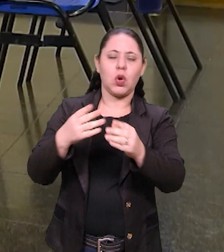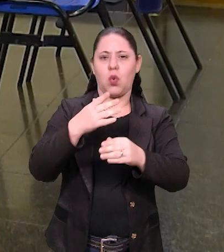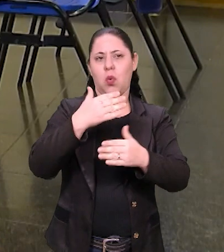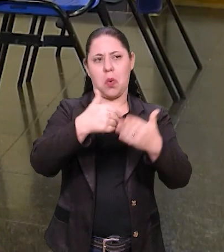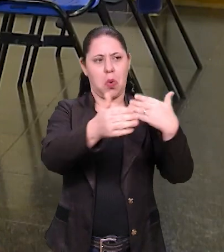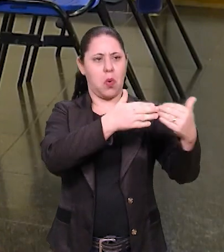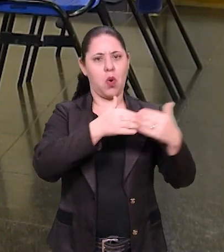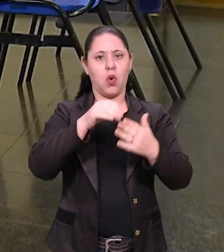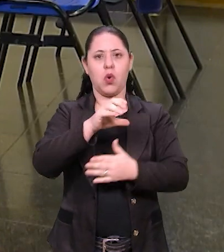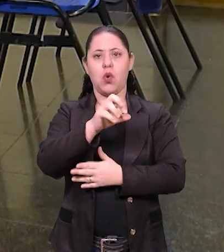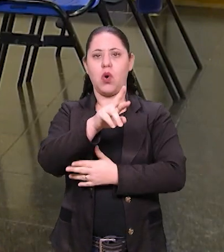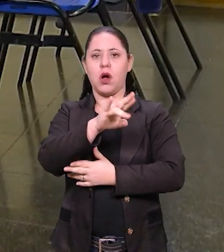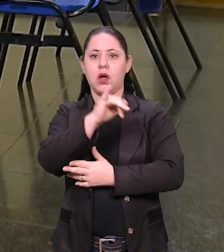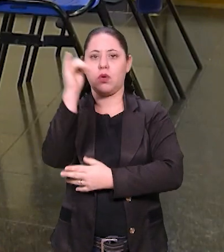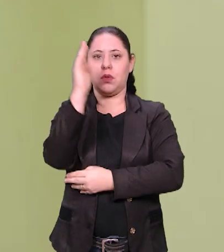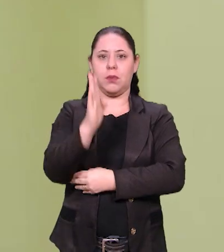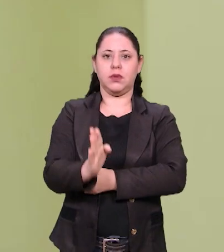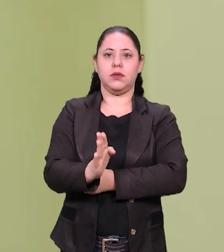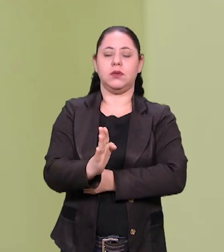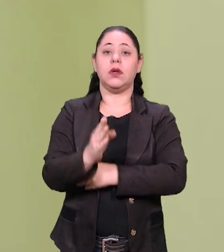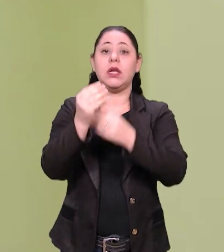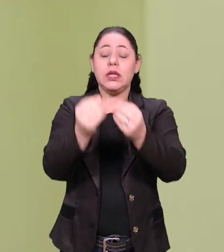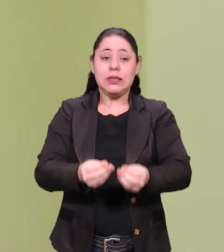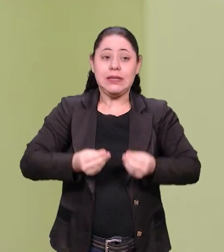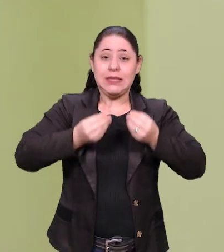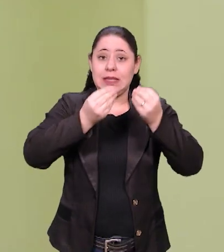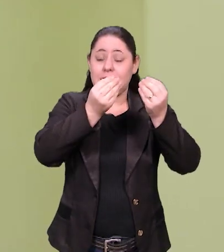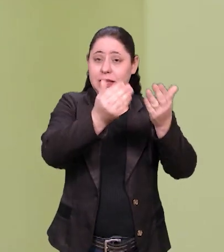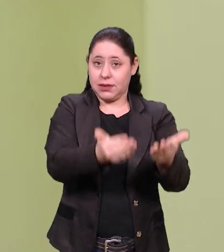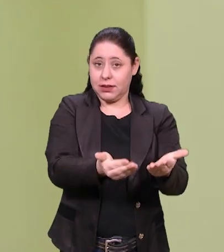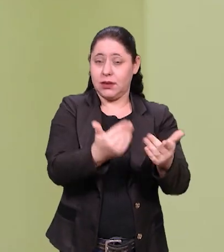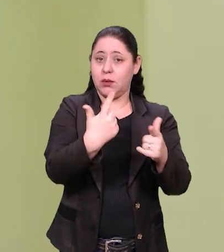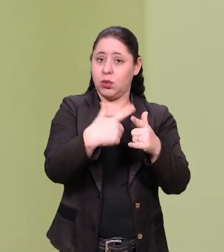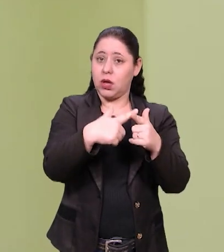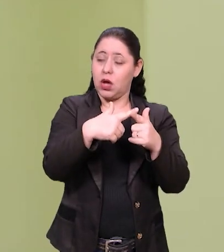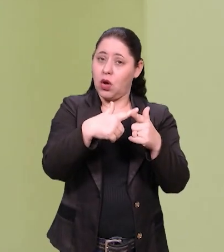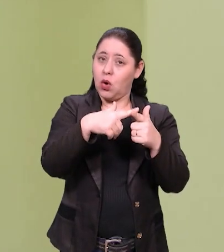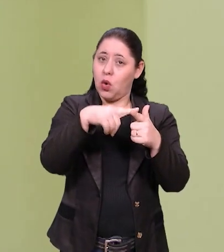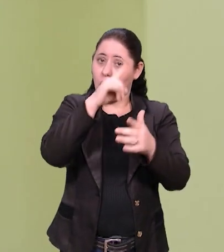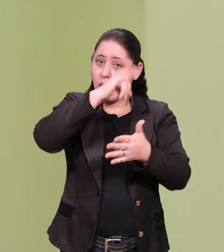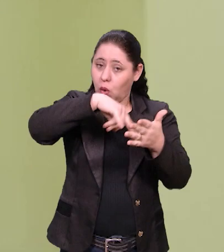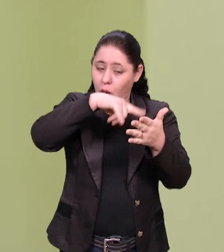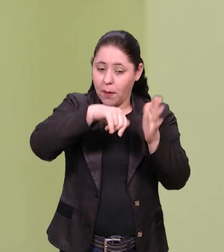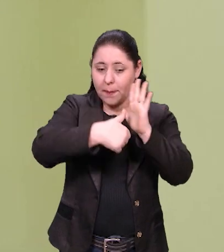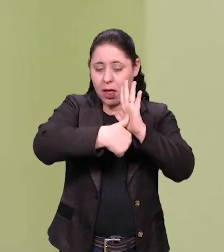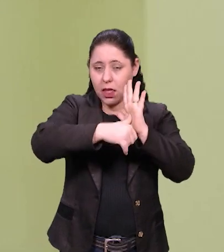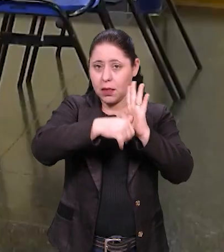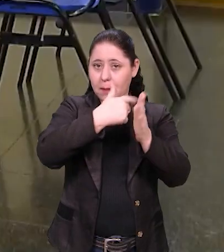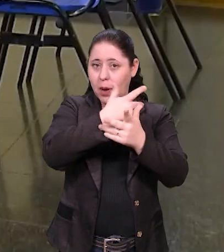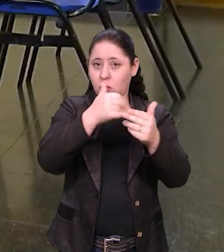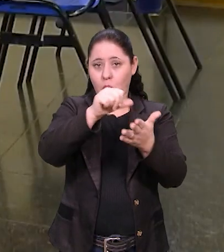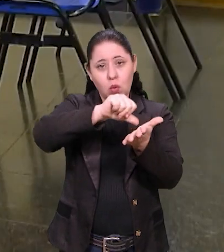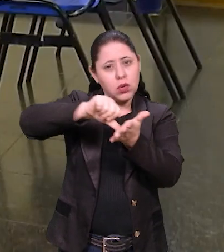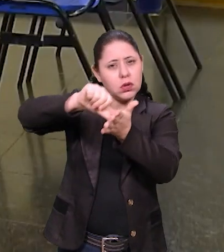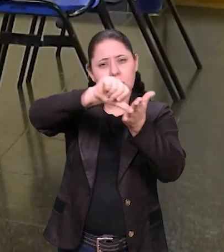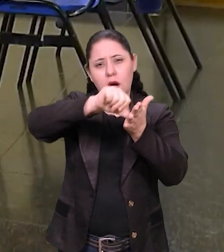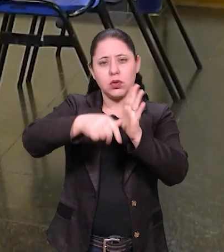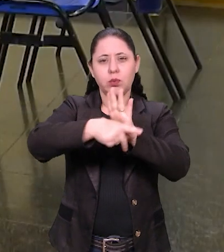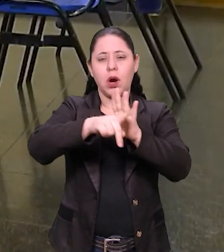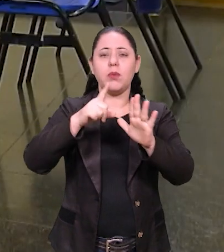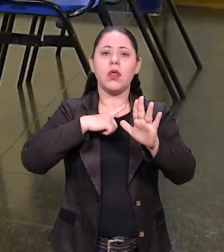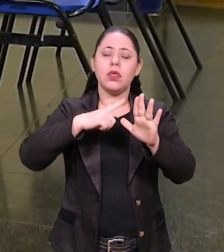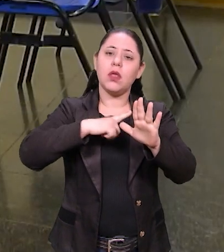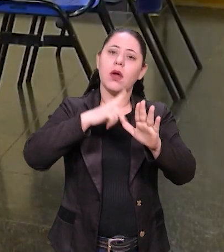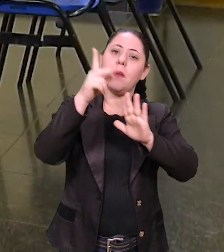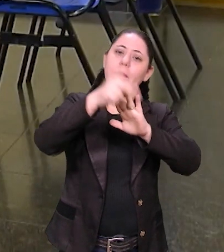direcionar a qualquer unidade dos Correios no Brasil, entregar esses documentos vão ser encaminhados para uma unidade do